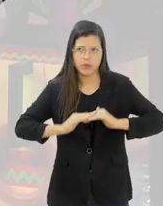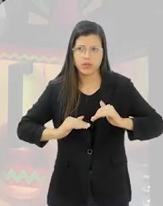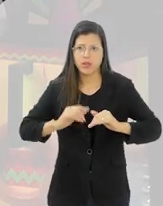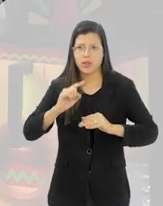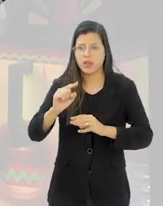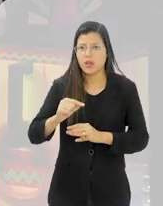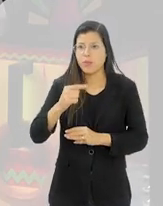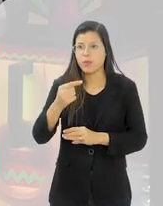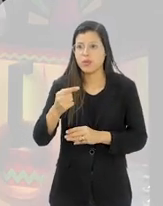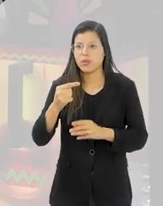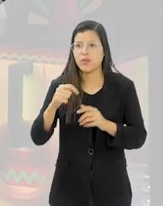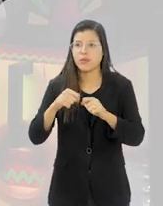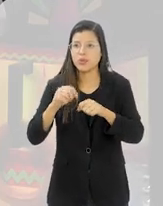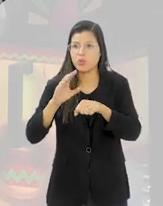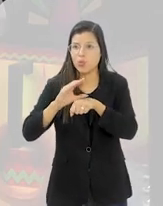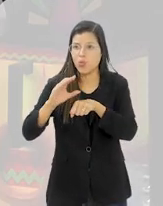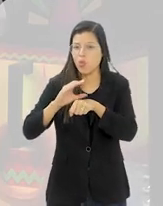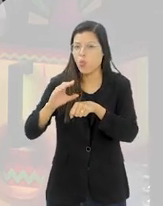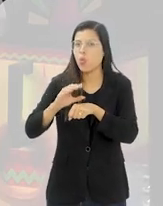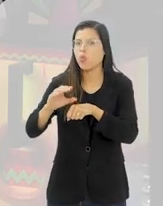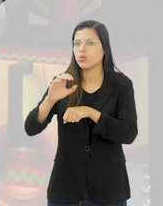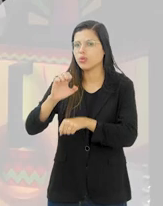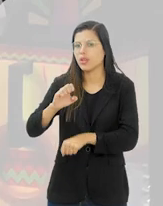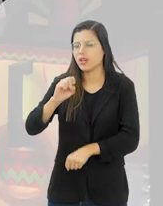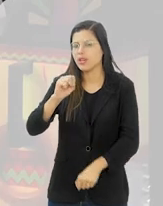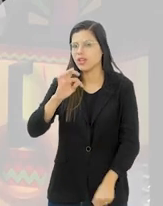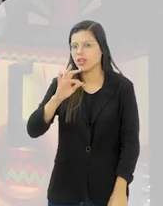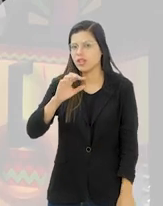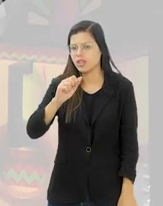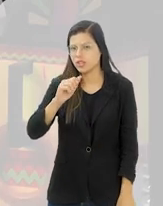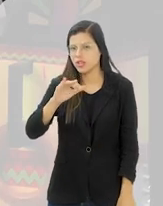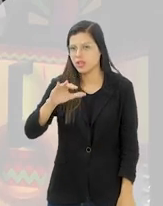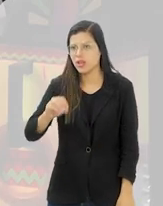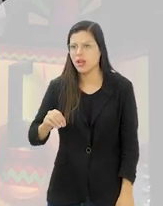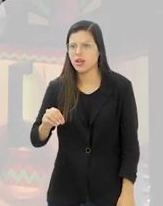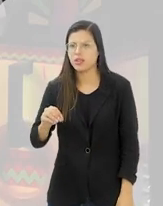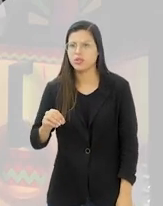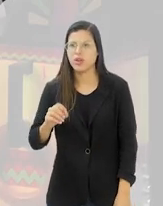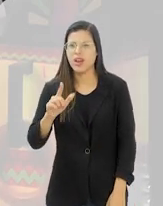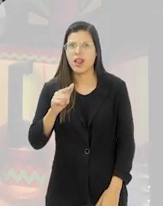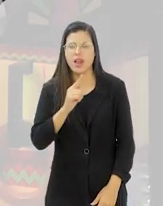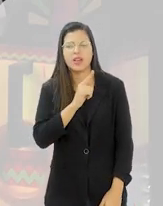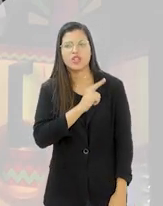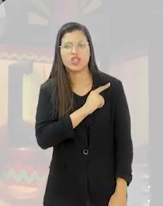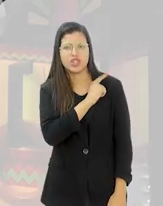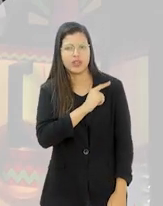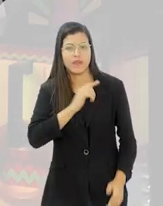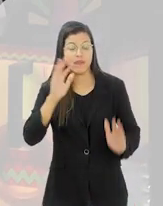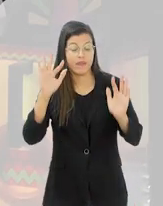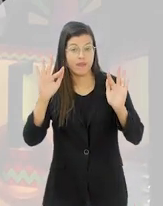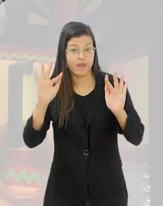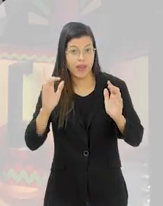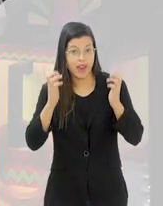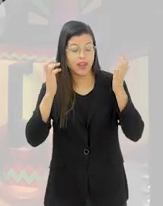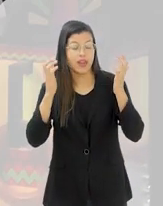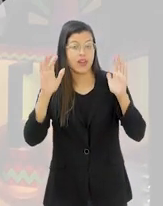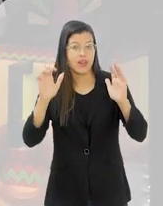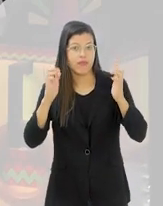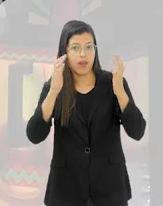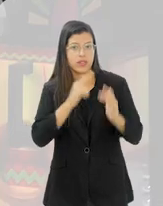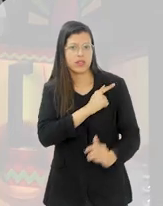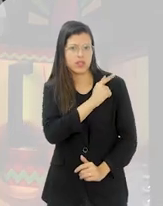primeira edição em 2005, eu entrei no curso da Estácio, foi o pioneiro, que era, gestão, era festas e